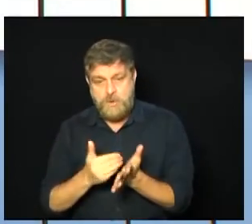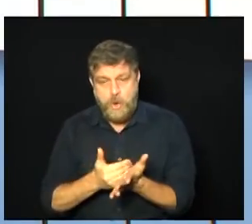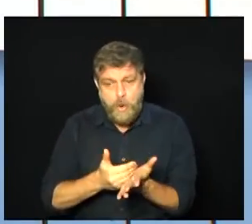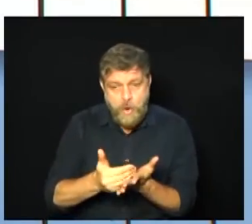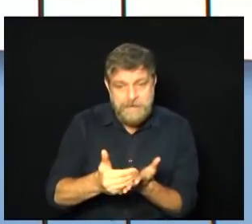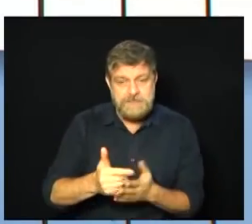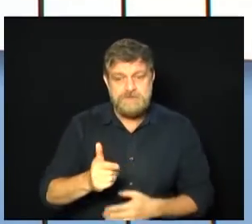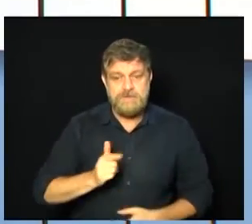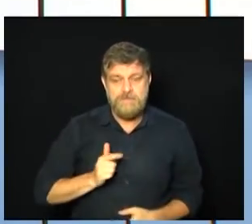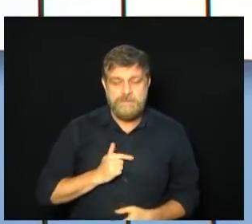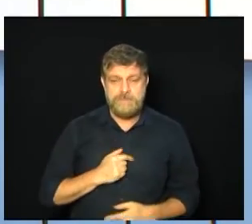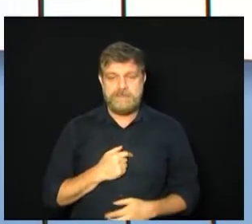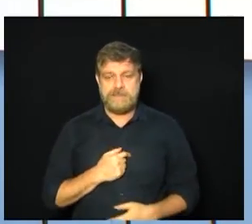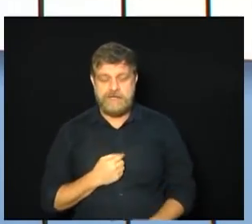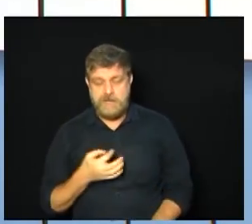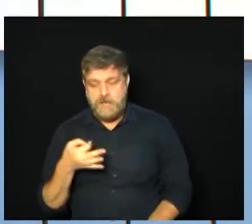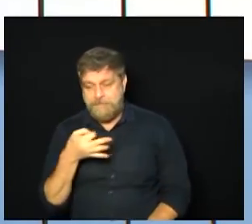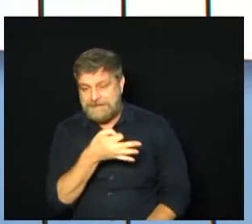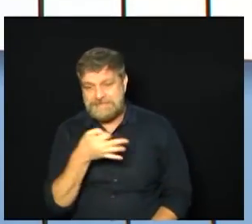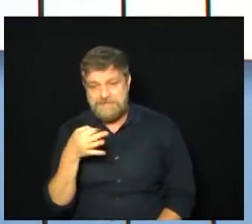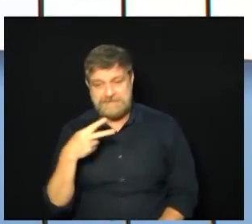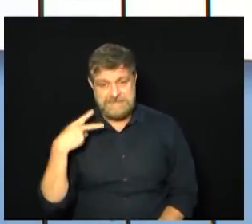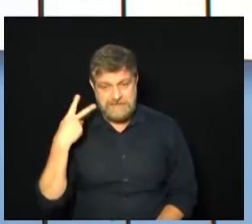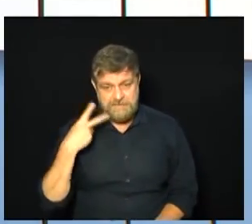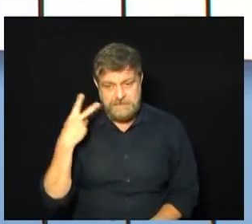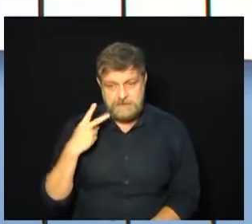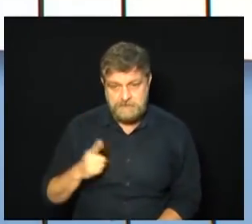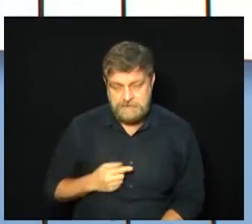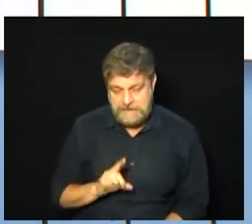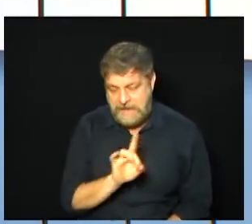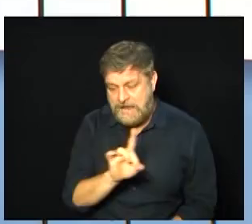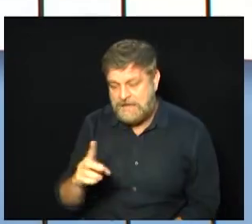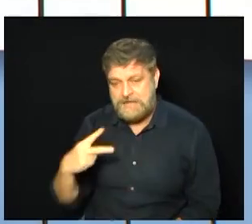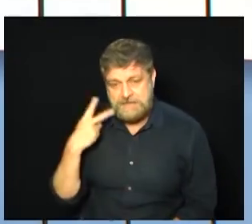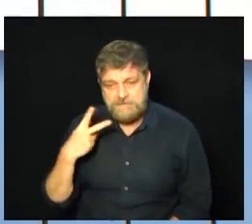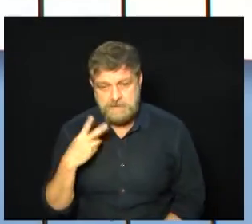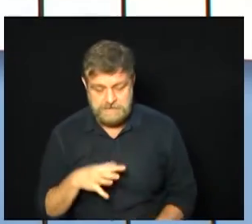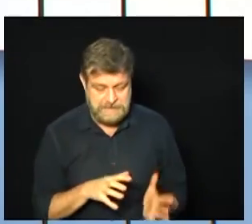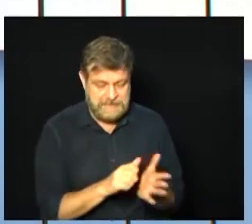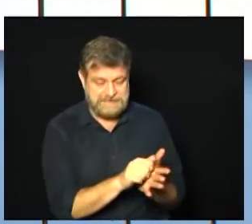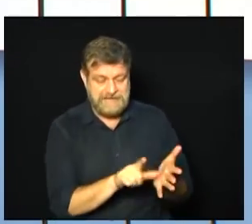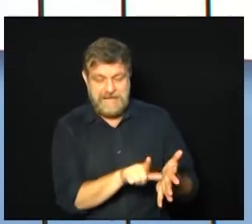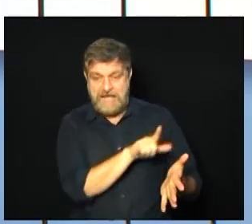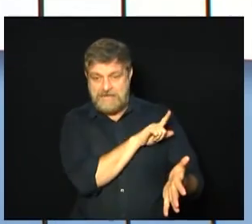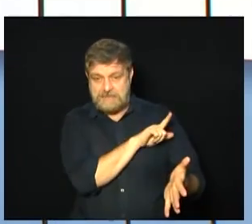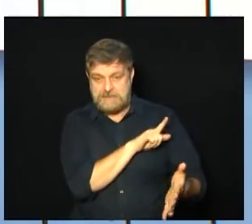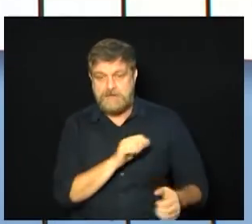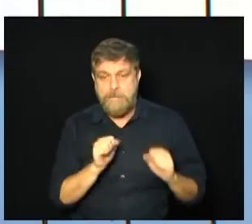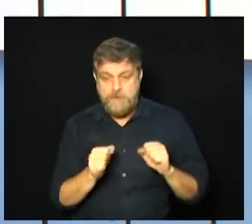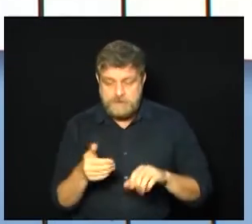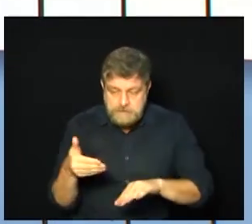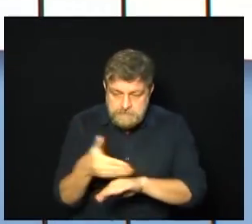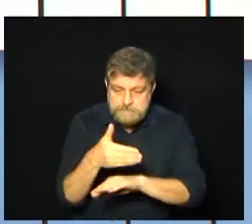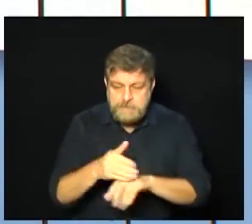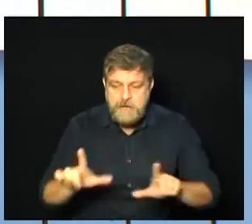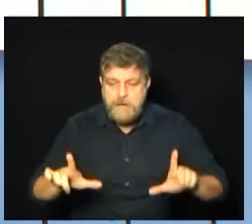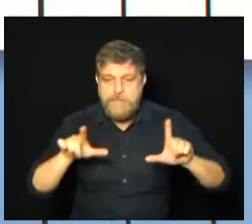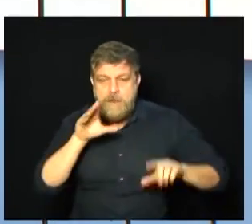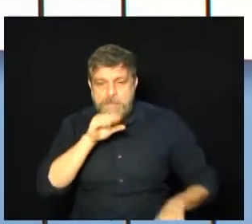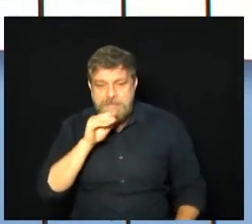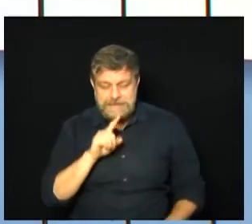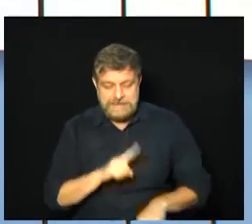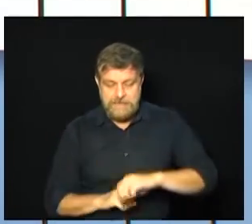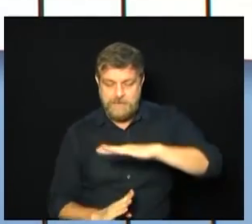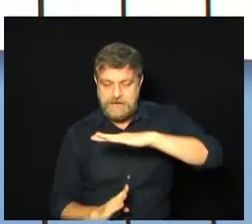a gente tem comunicado de vereadores, o momento em que cada parlamentar que fizer a inscrição para usar a tribuna tem até